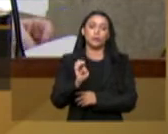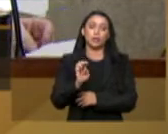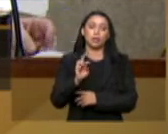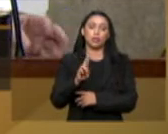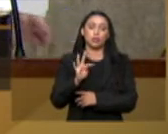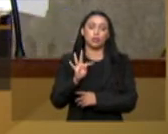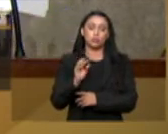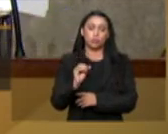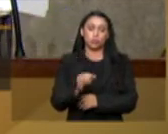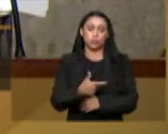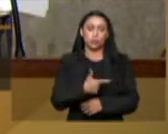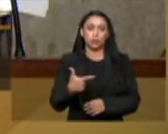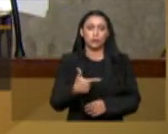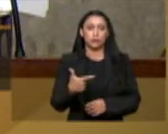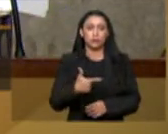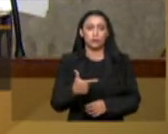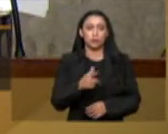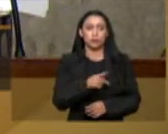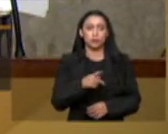República.